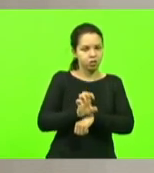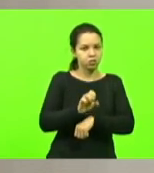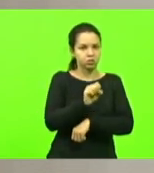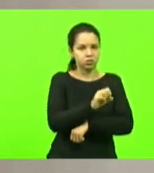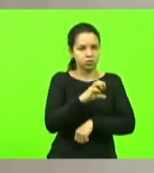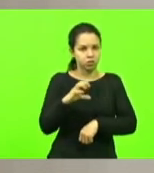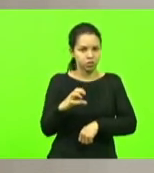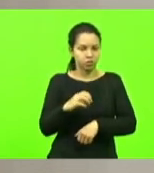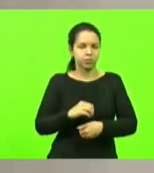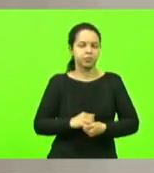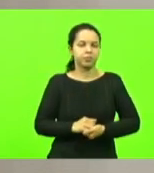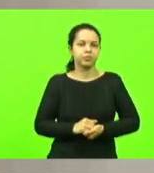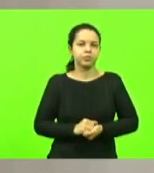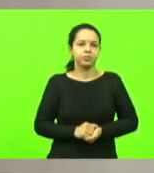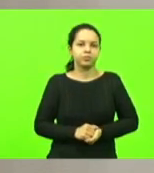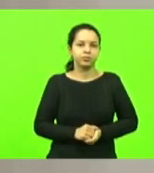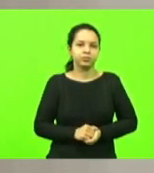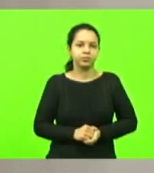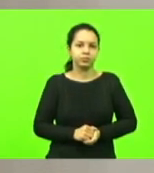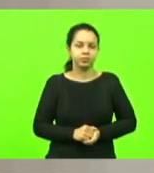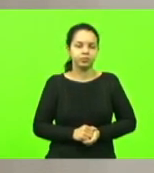discussão?